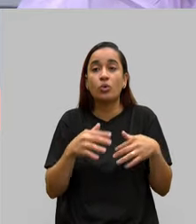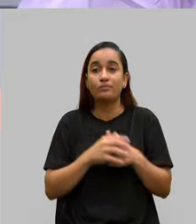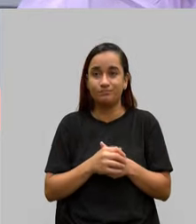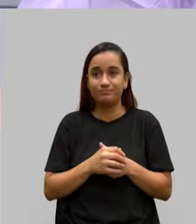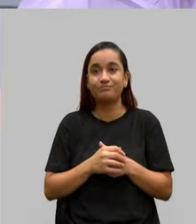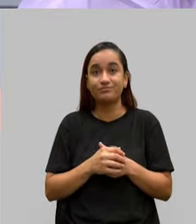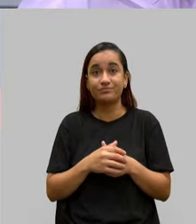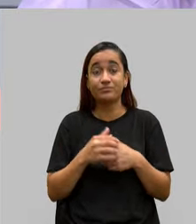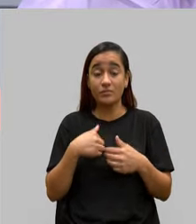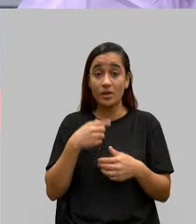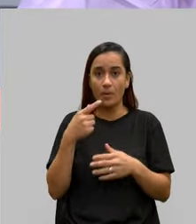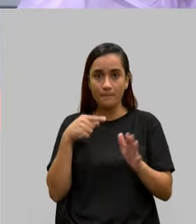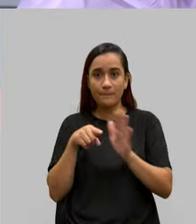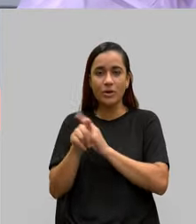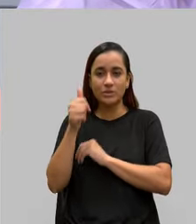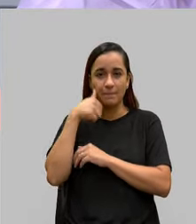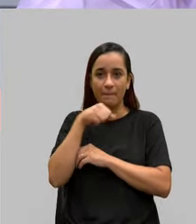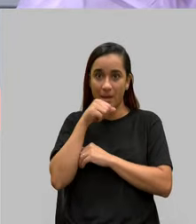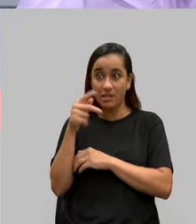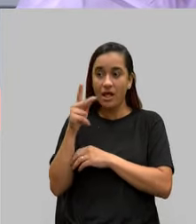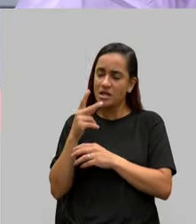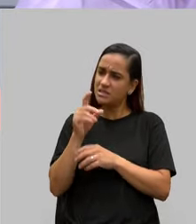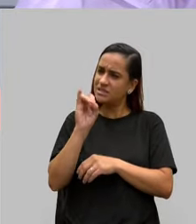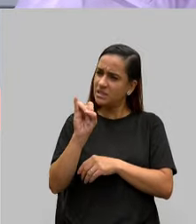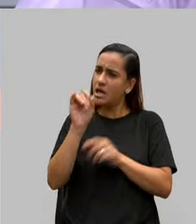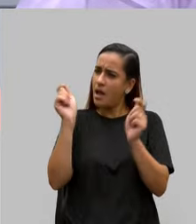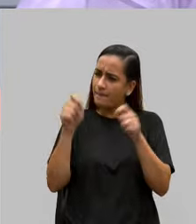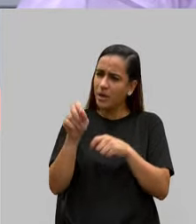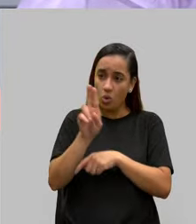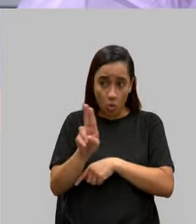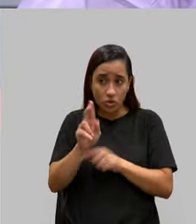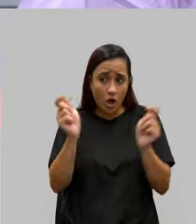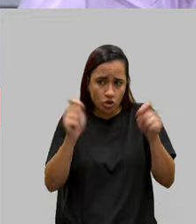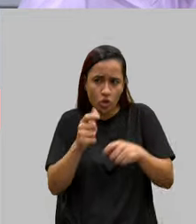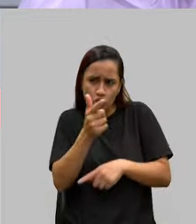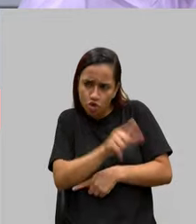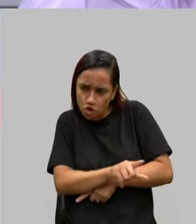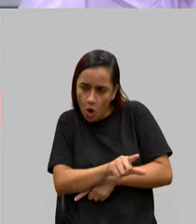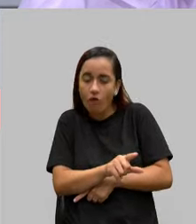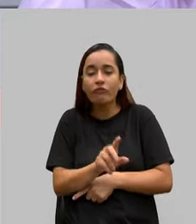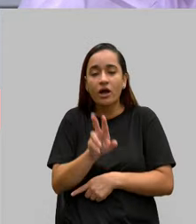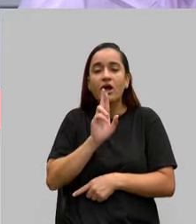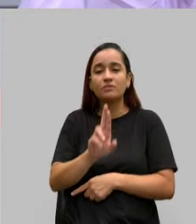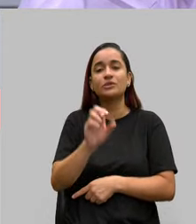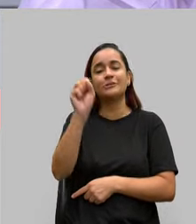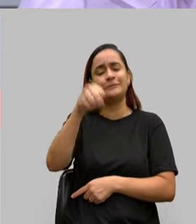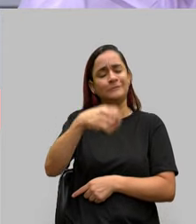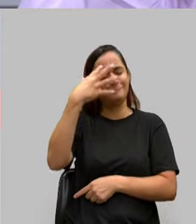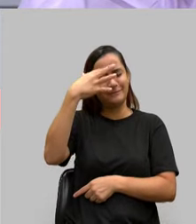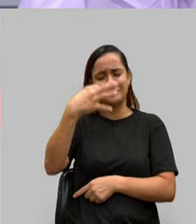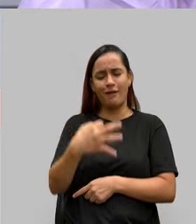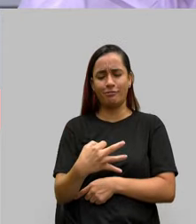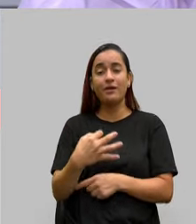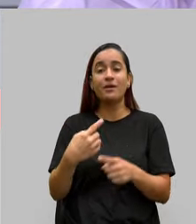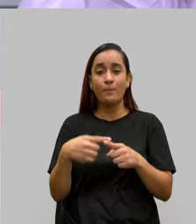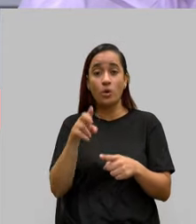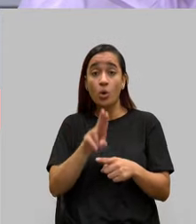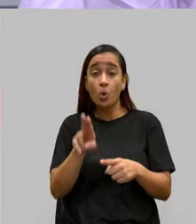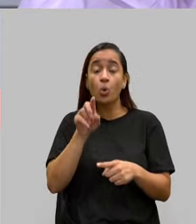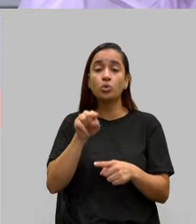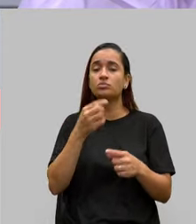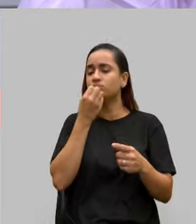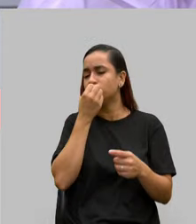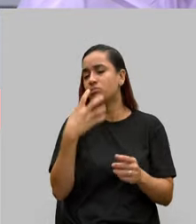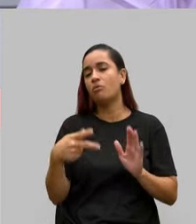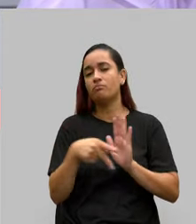certeza com certeza ela usaria esse medicamento novamente Então eu acho que aquilo gente que a ciência fala que tá aí